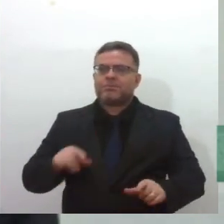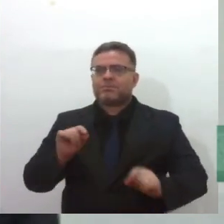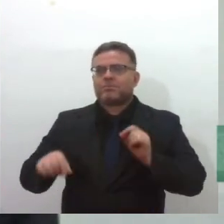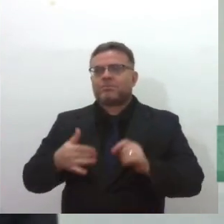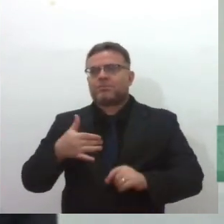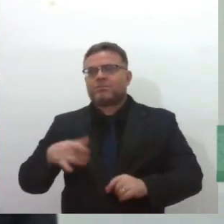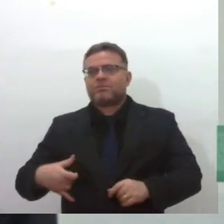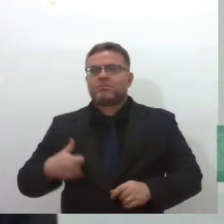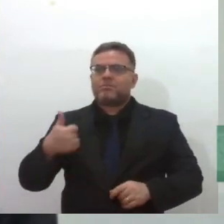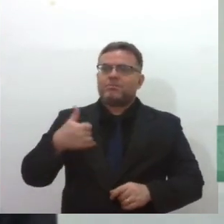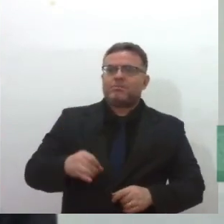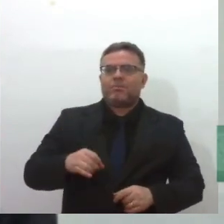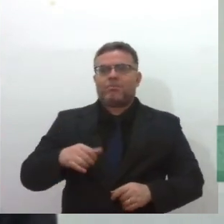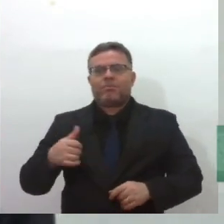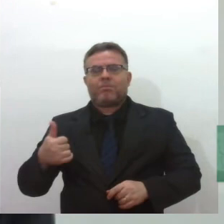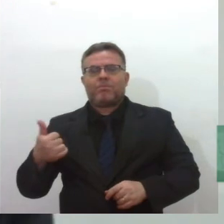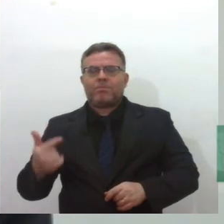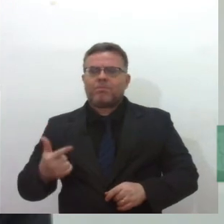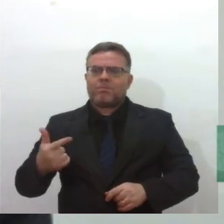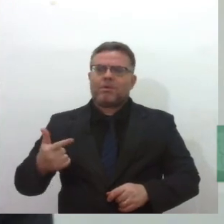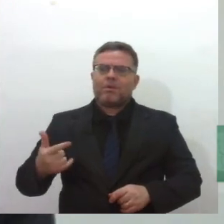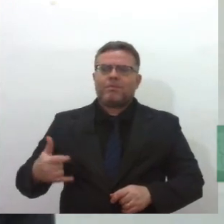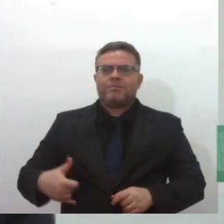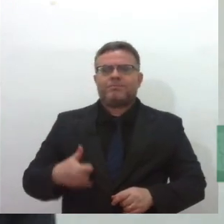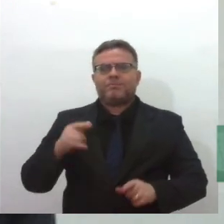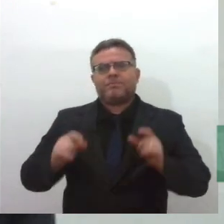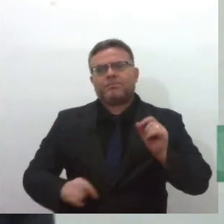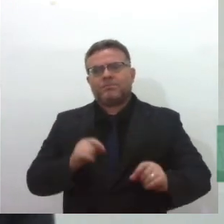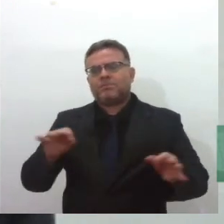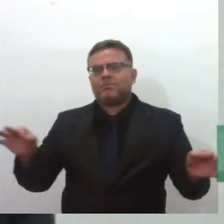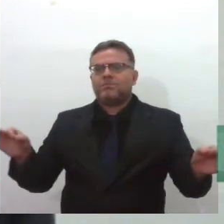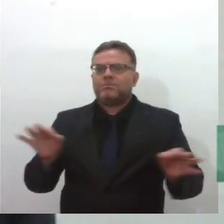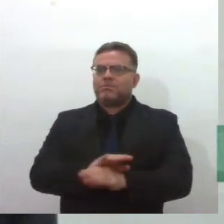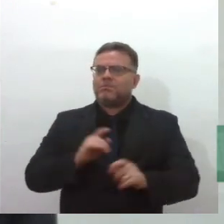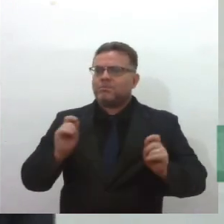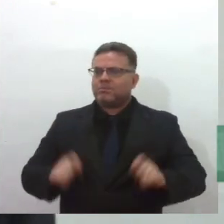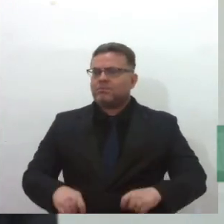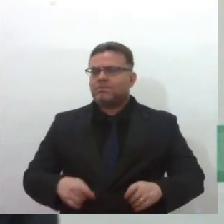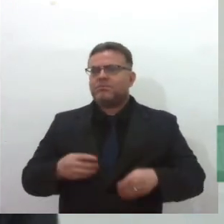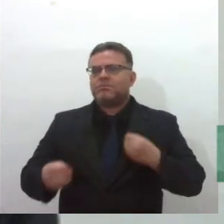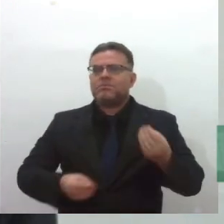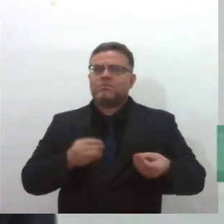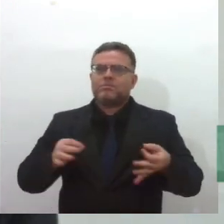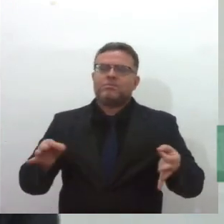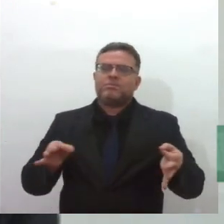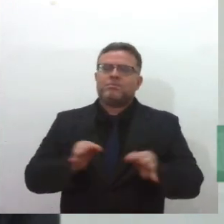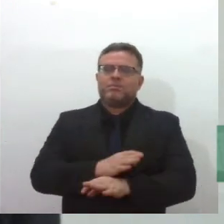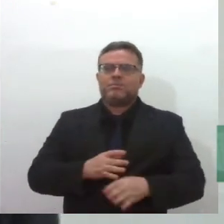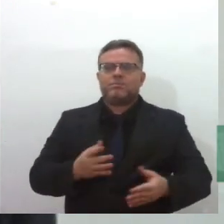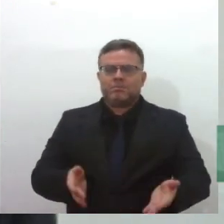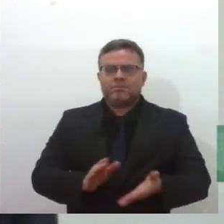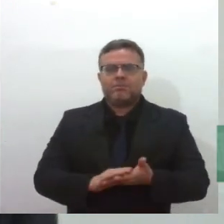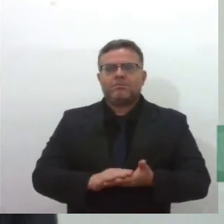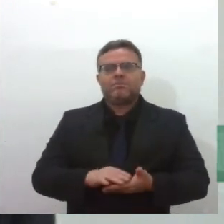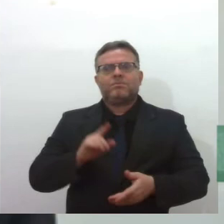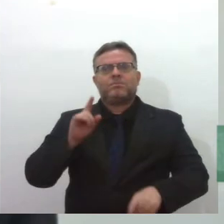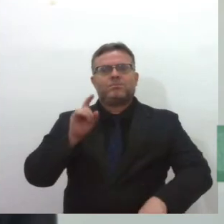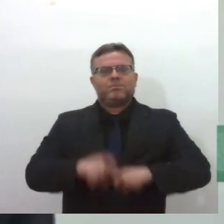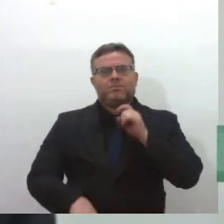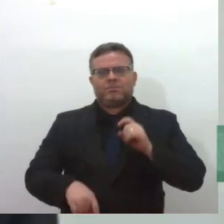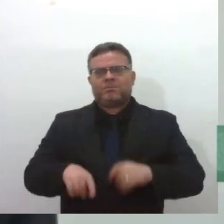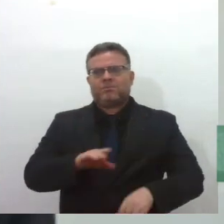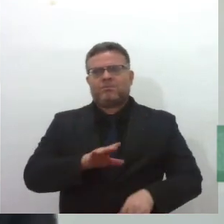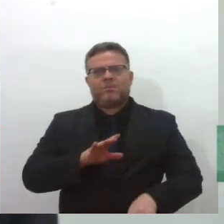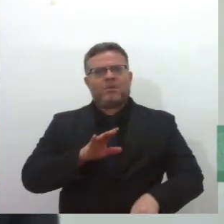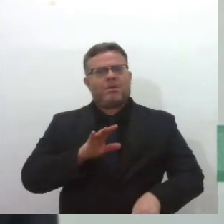idade que trocam mensagem com pessoas que ela imagina que são outras crianças, mas que são pedófilos se passando por